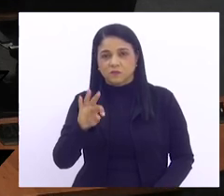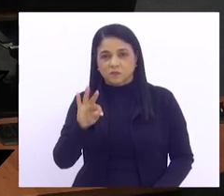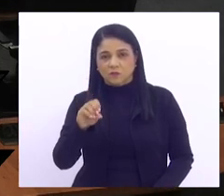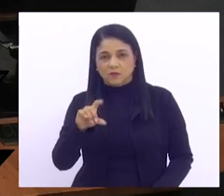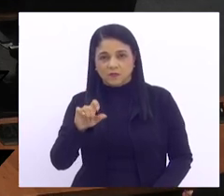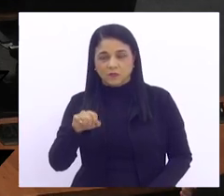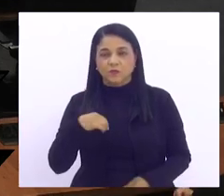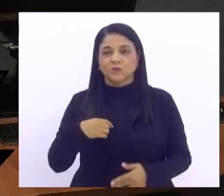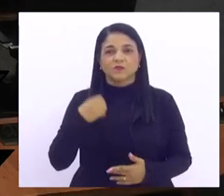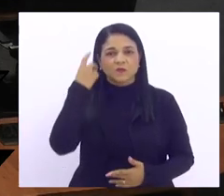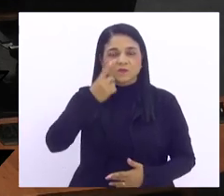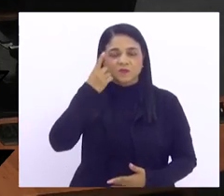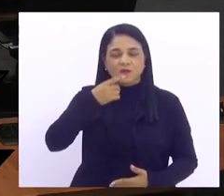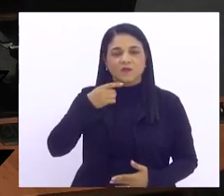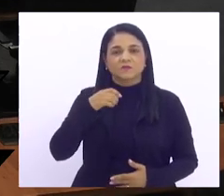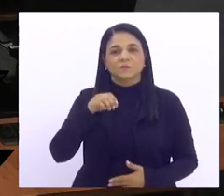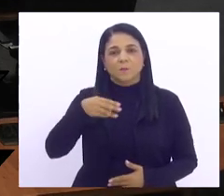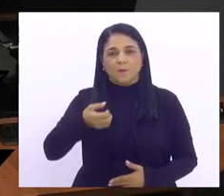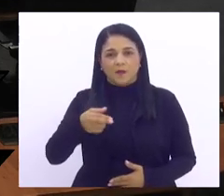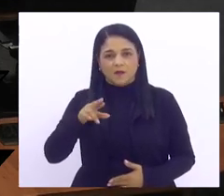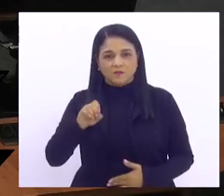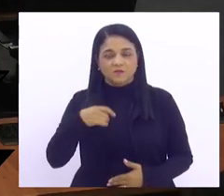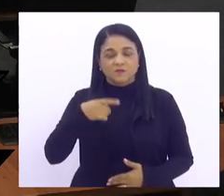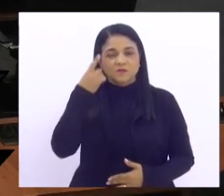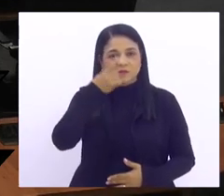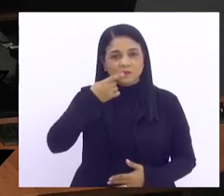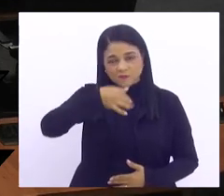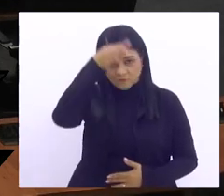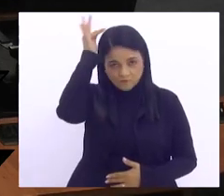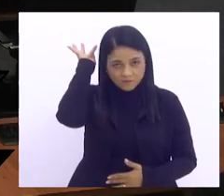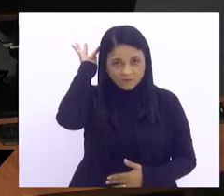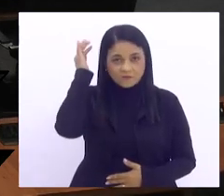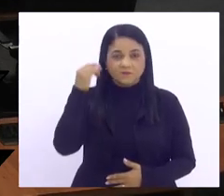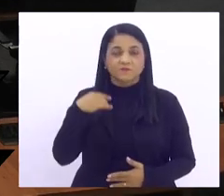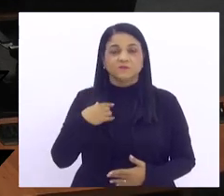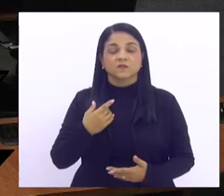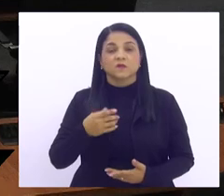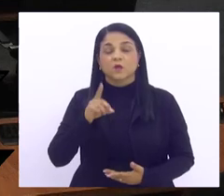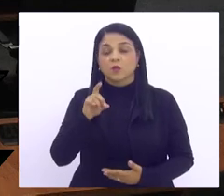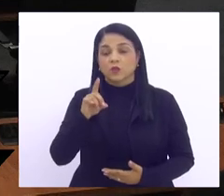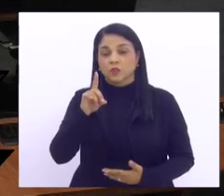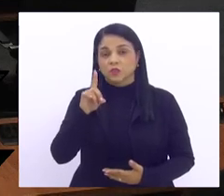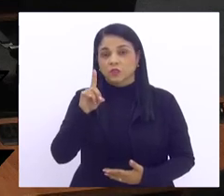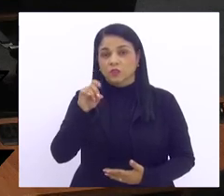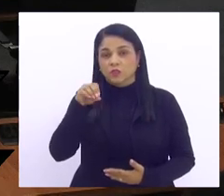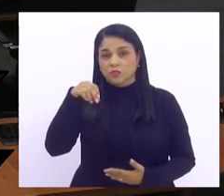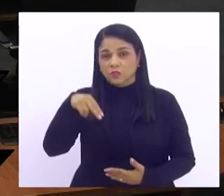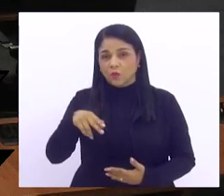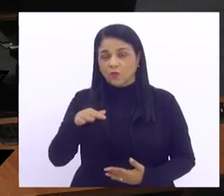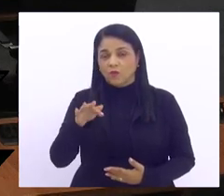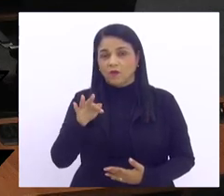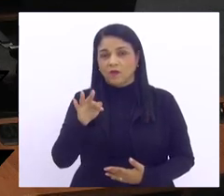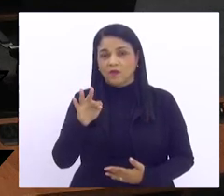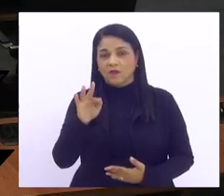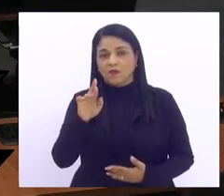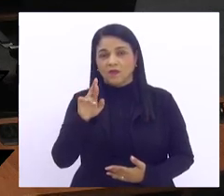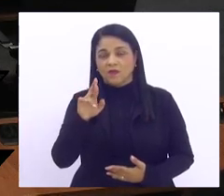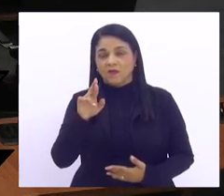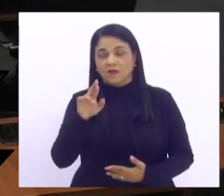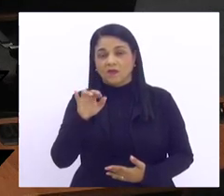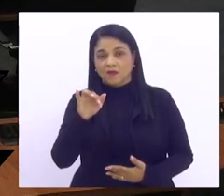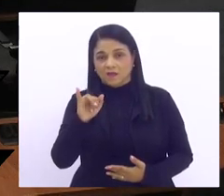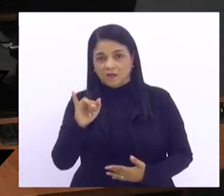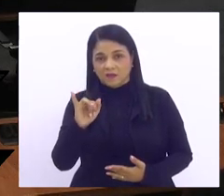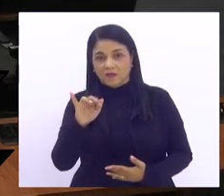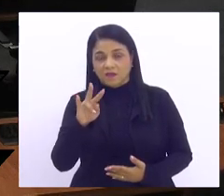Gualberto, o senhor deputado estadual Fred Pacheco, Dom Fernando Rifan, bispo da Administração Apostólica Pessoal São